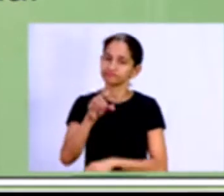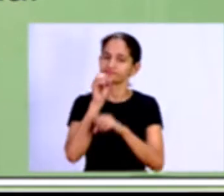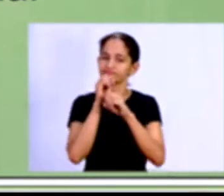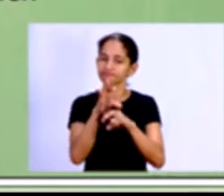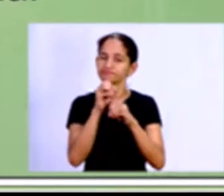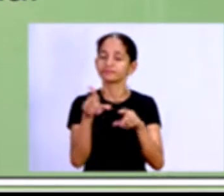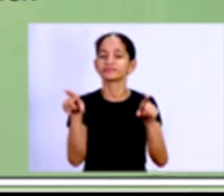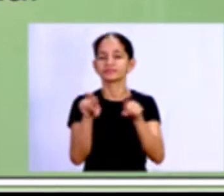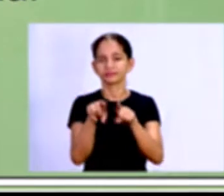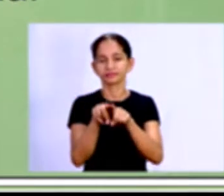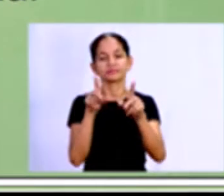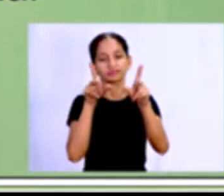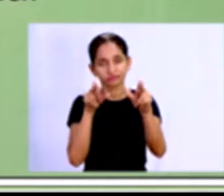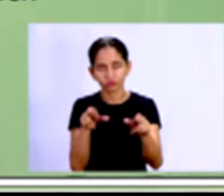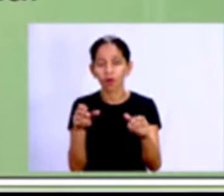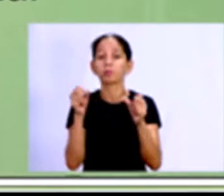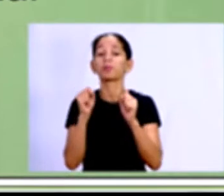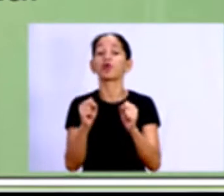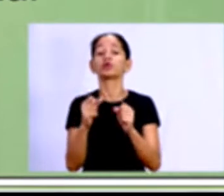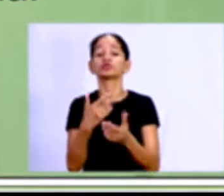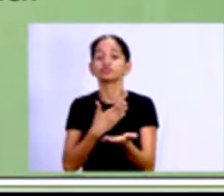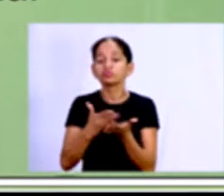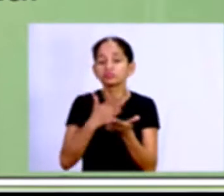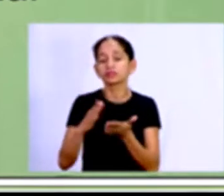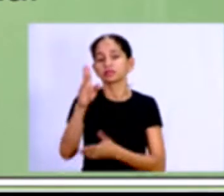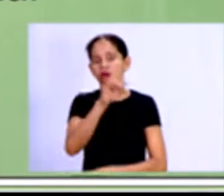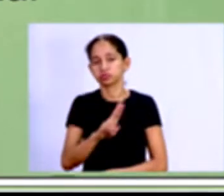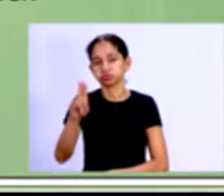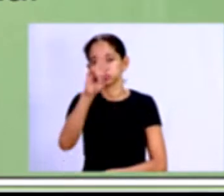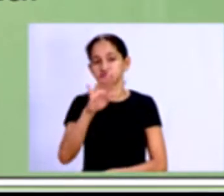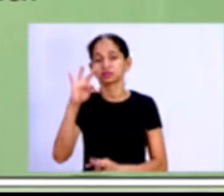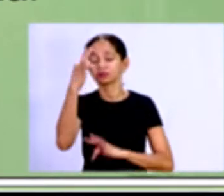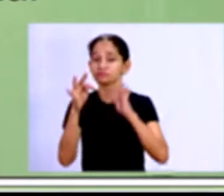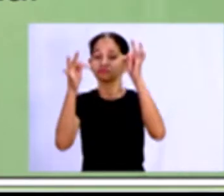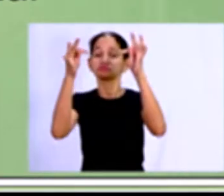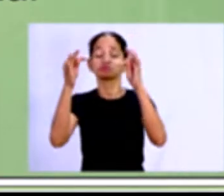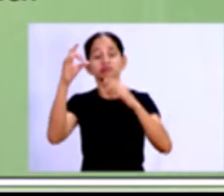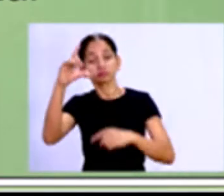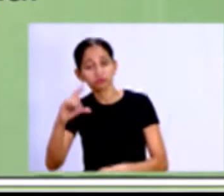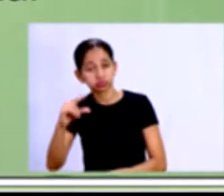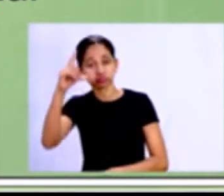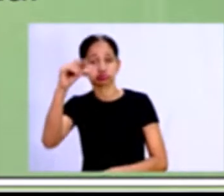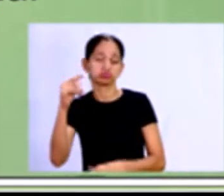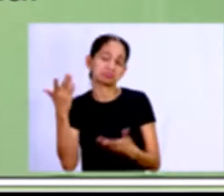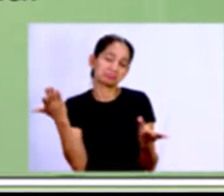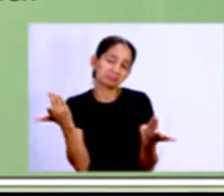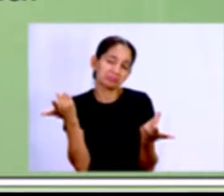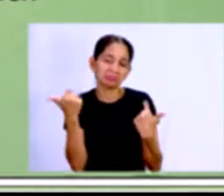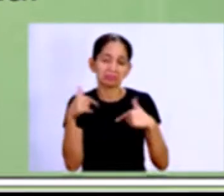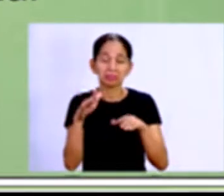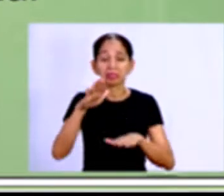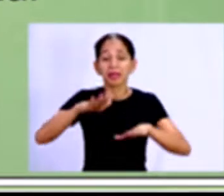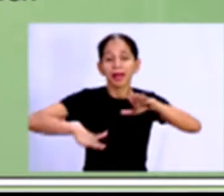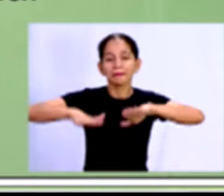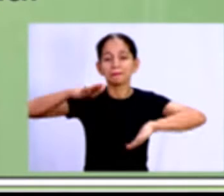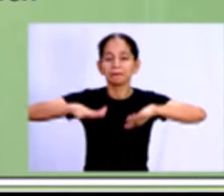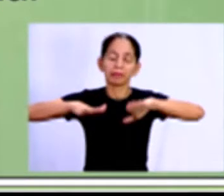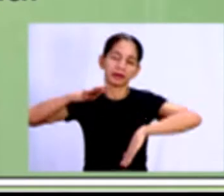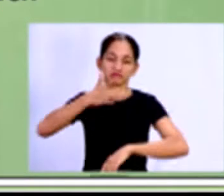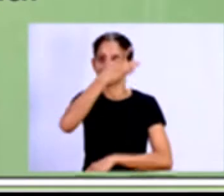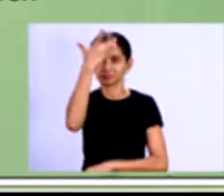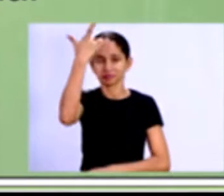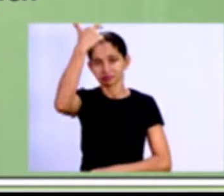as tecnologias podem aparecer mais ou menos, dependendo da metodologia que vai